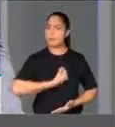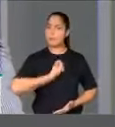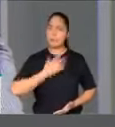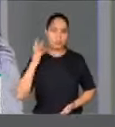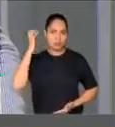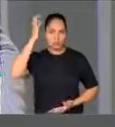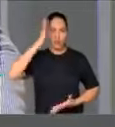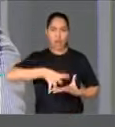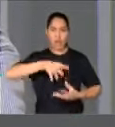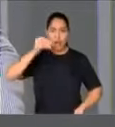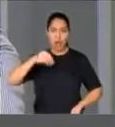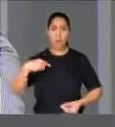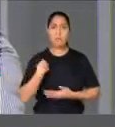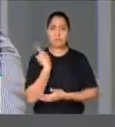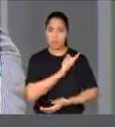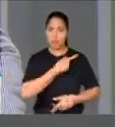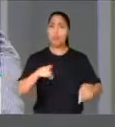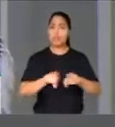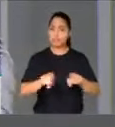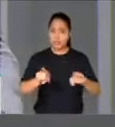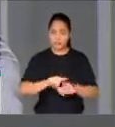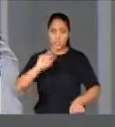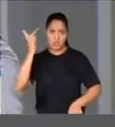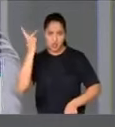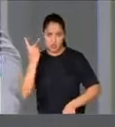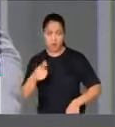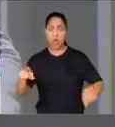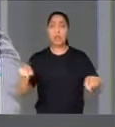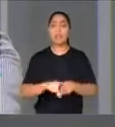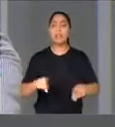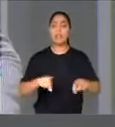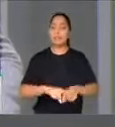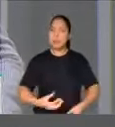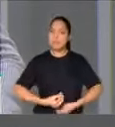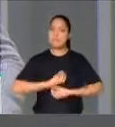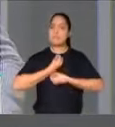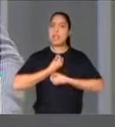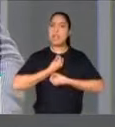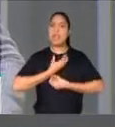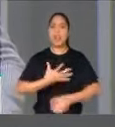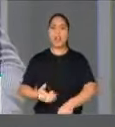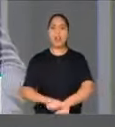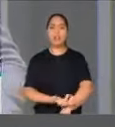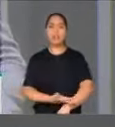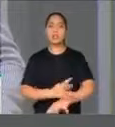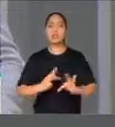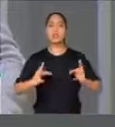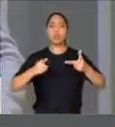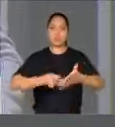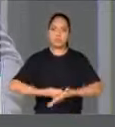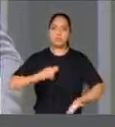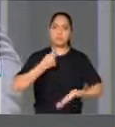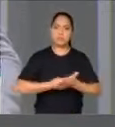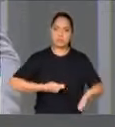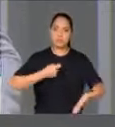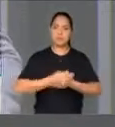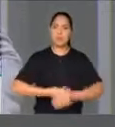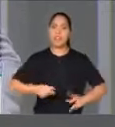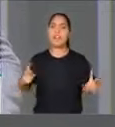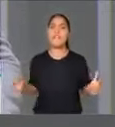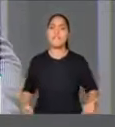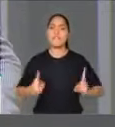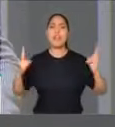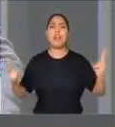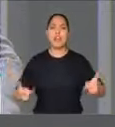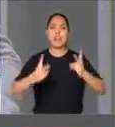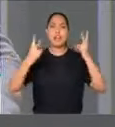nossas almas, em nossa história, e vai ser sempre a nossa inspiração para seguir lutando. Viva a luta do